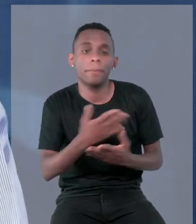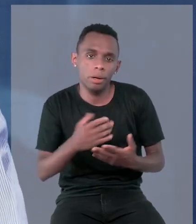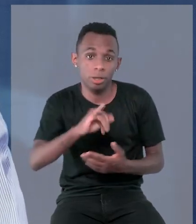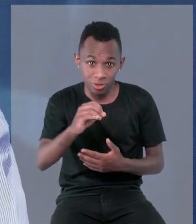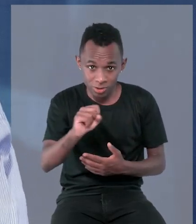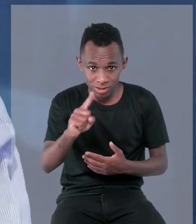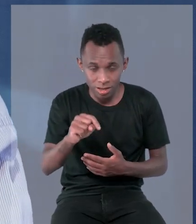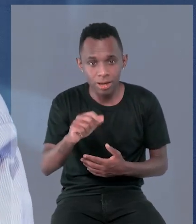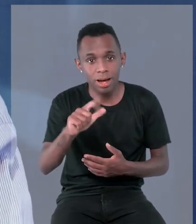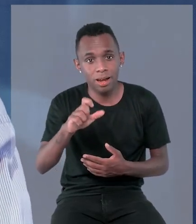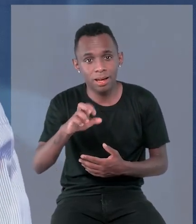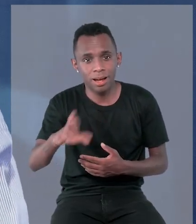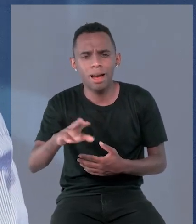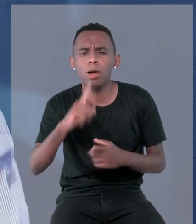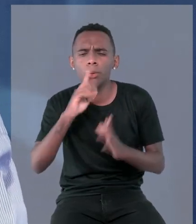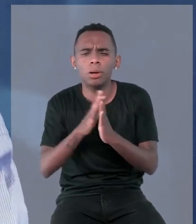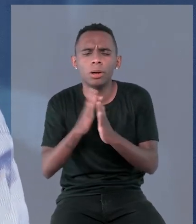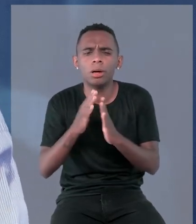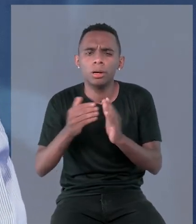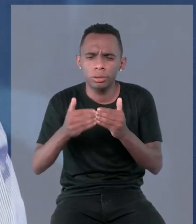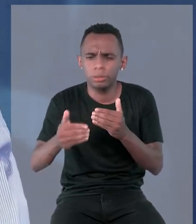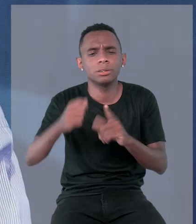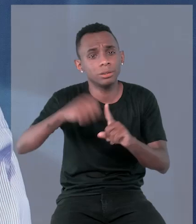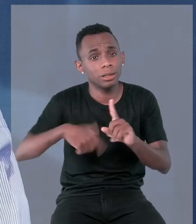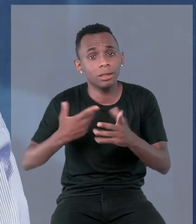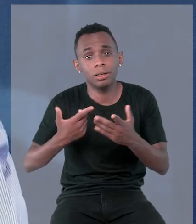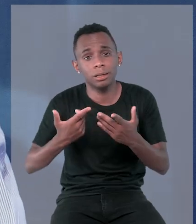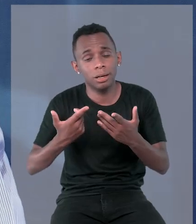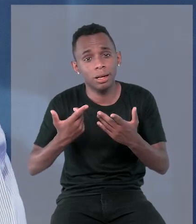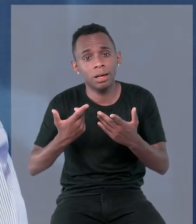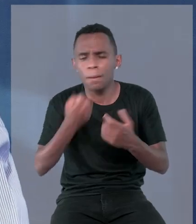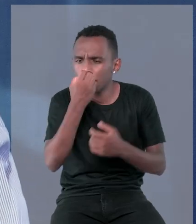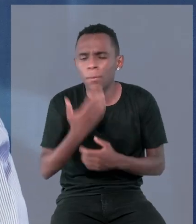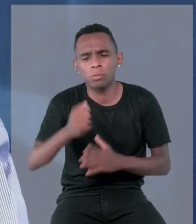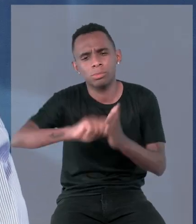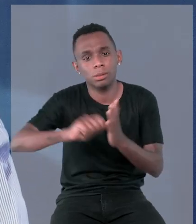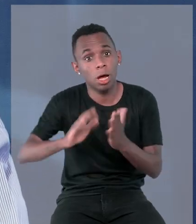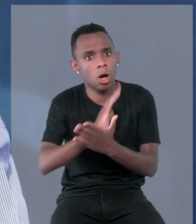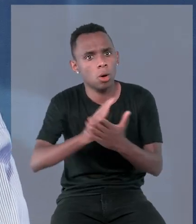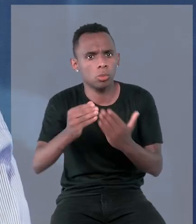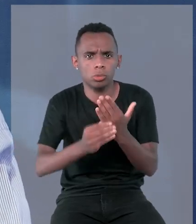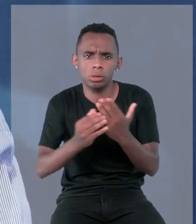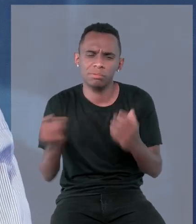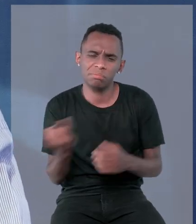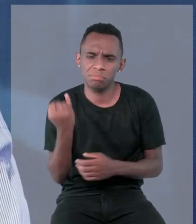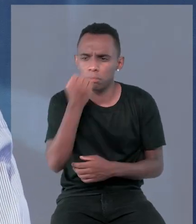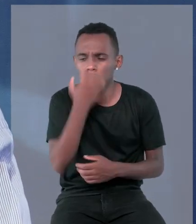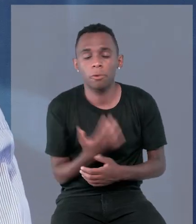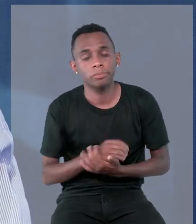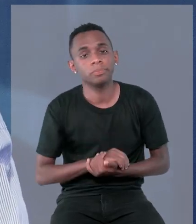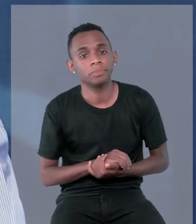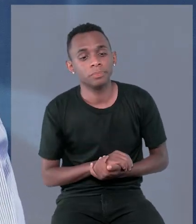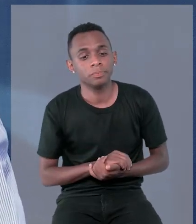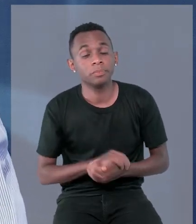aniversário dele esses dias. Eu gosto muito do Zé de Alencar, né? Aquele escritor debodê e tal, mas o Zé de Alencar é muito bom, né? Alguns livros dele são imperdíveis e tal.